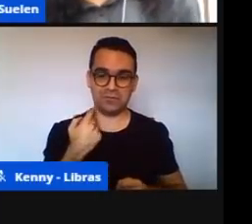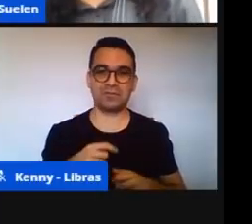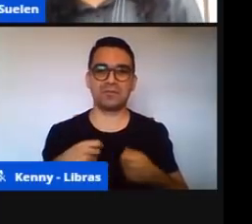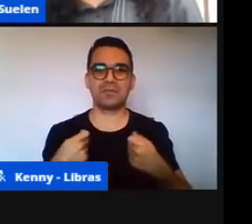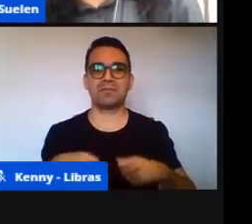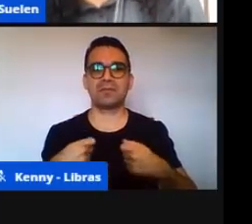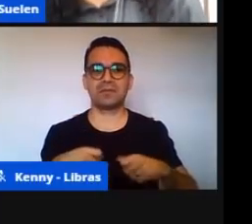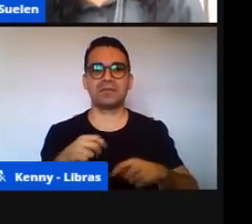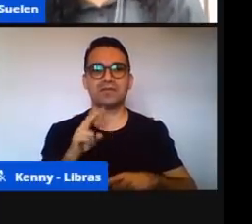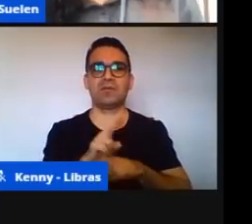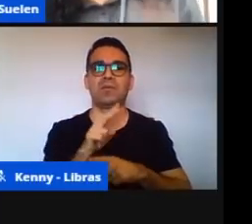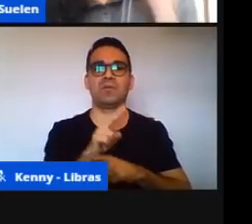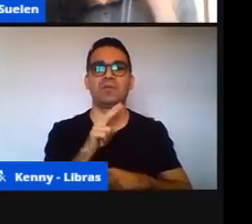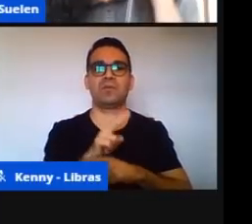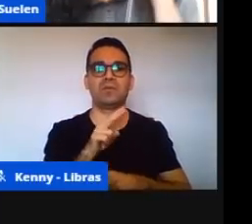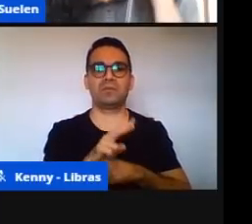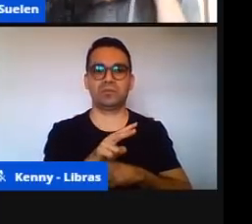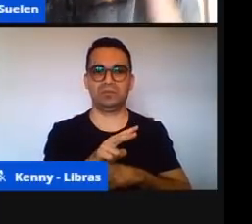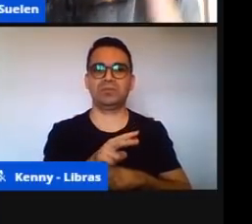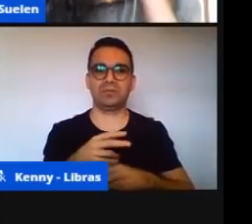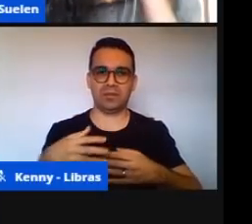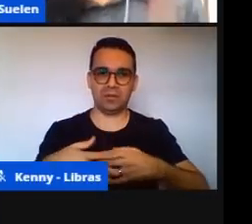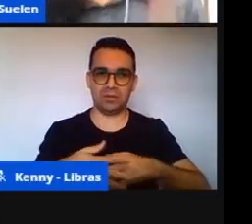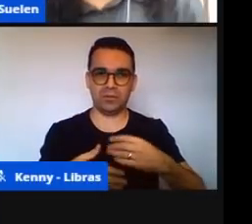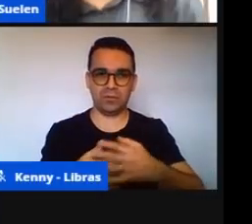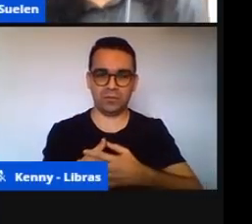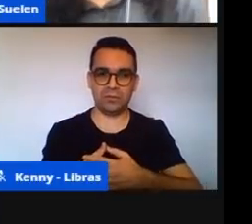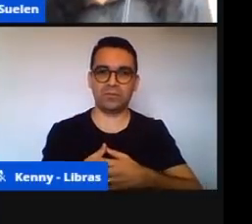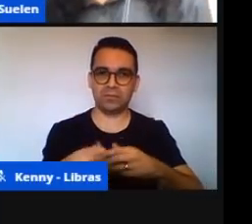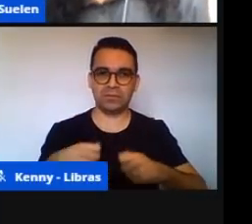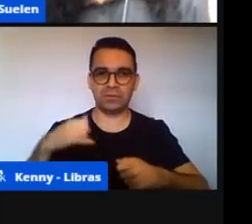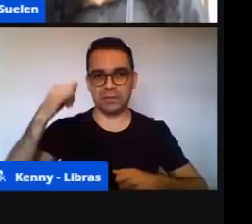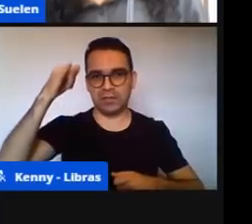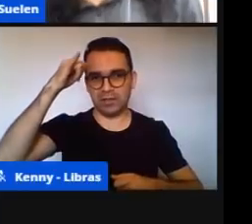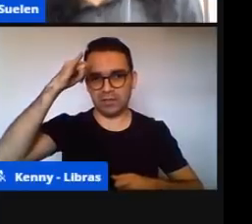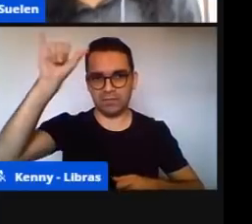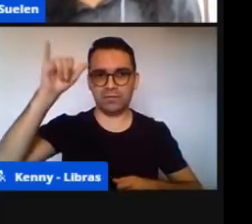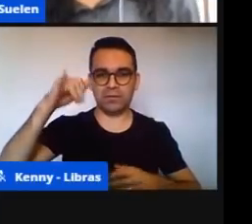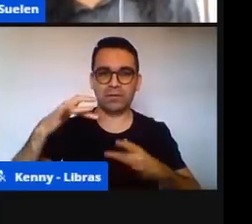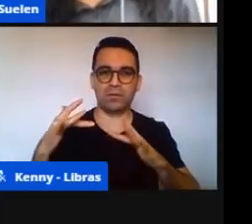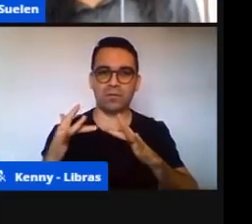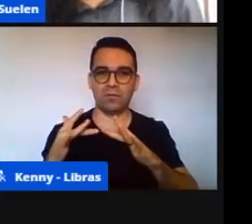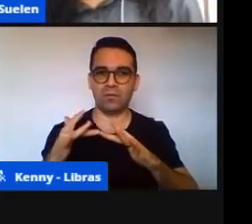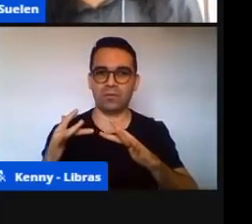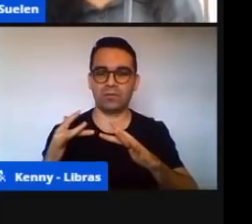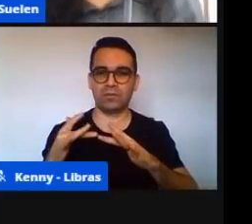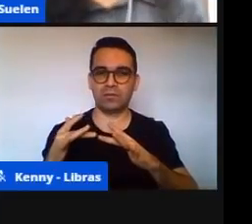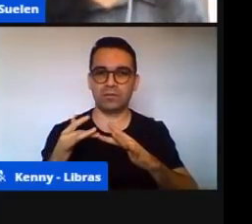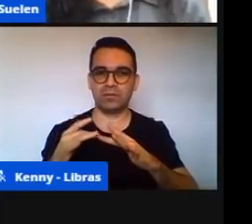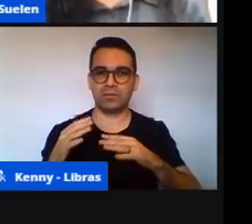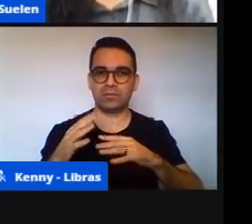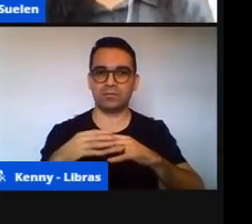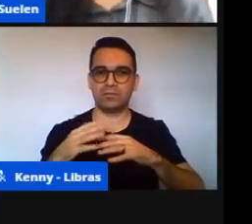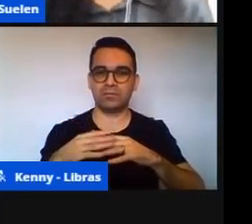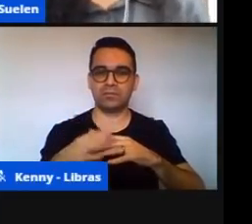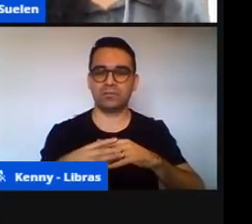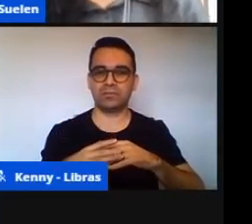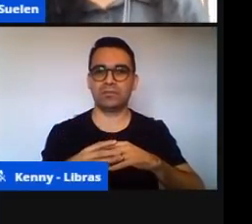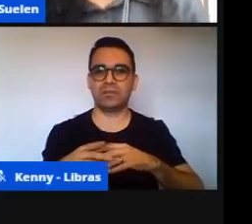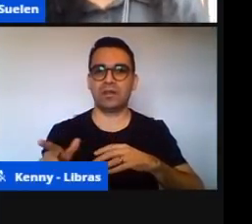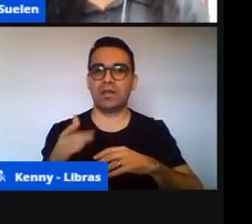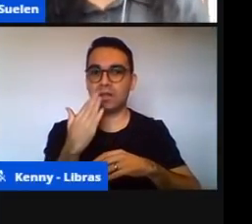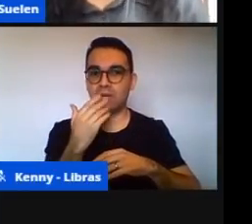com cuidado, com cautela, tá? Então, a gente tem que evitar o contato direto das mãos com alimentos